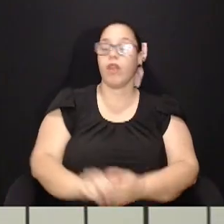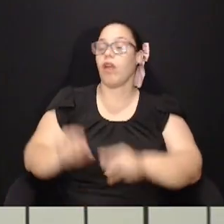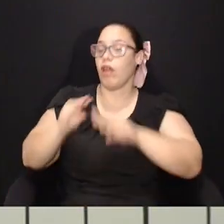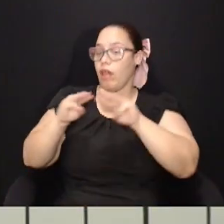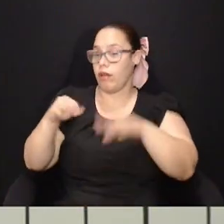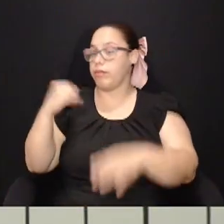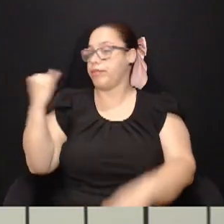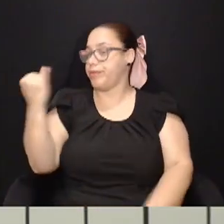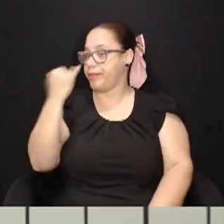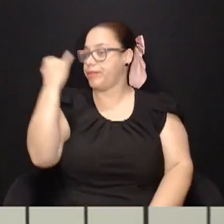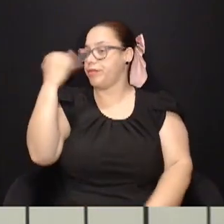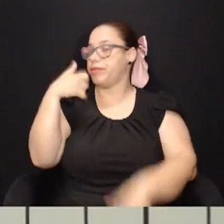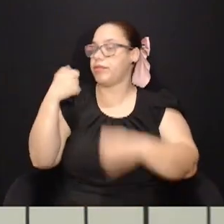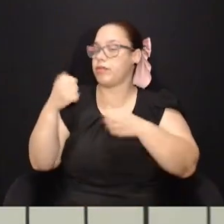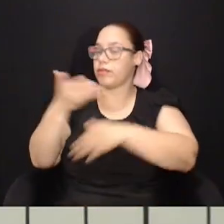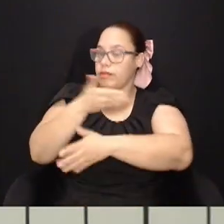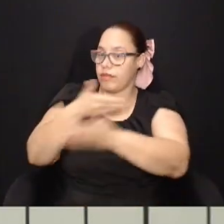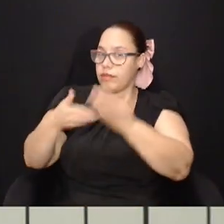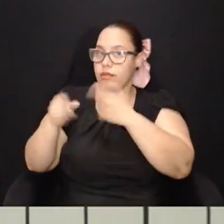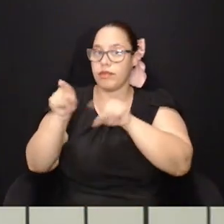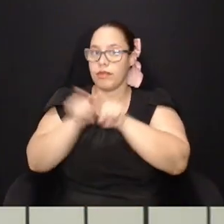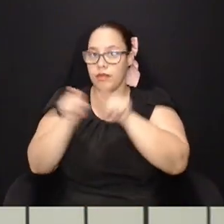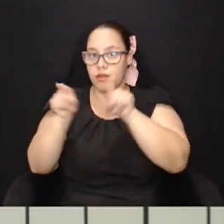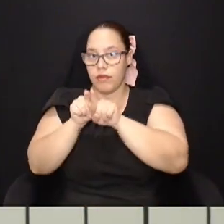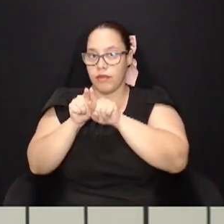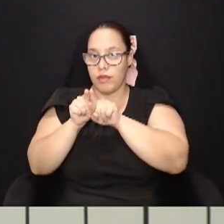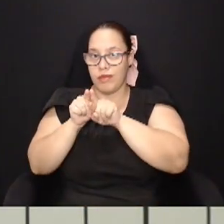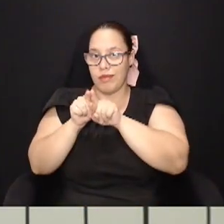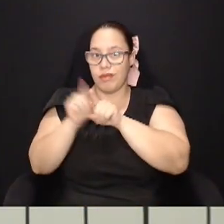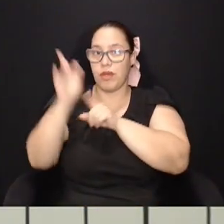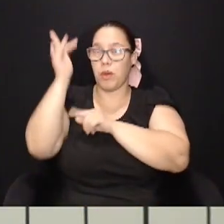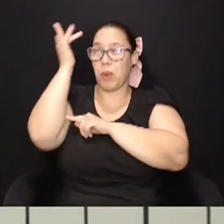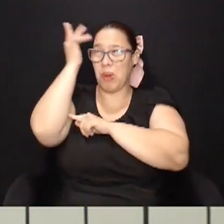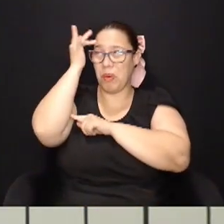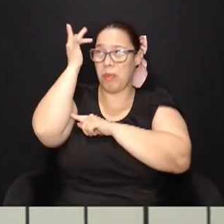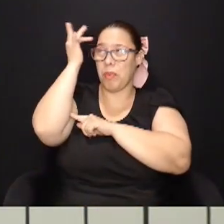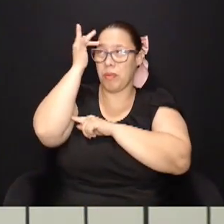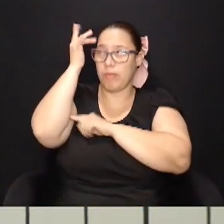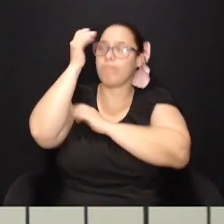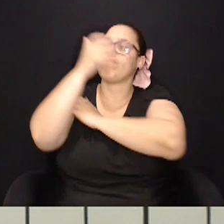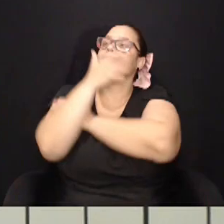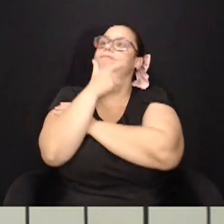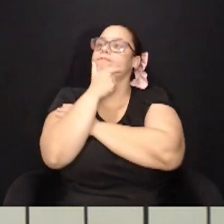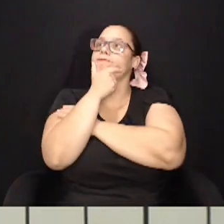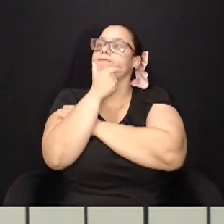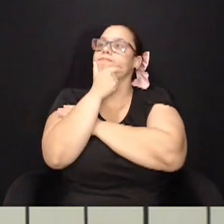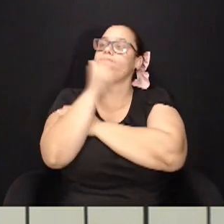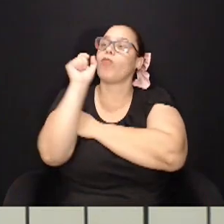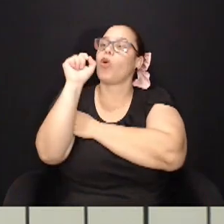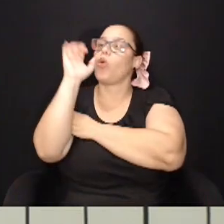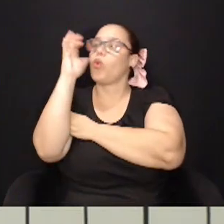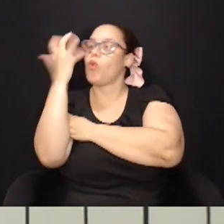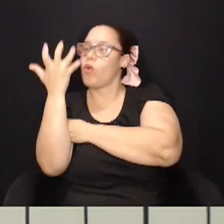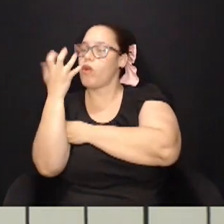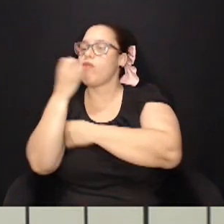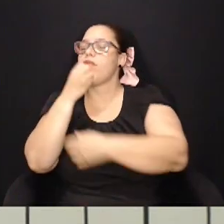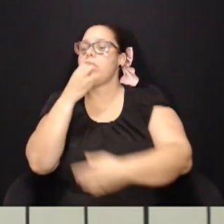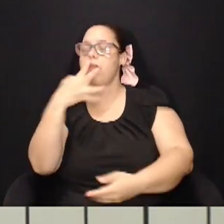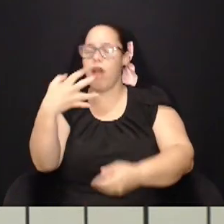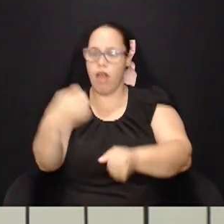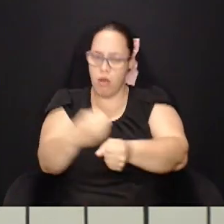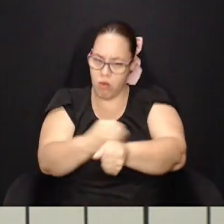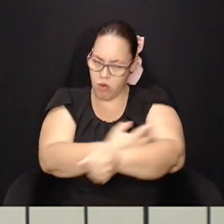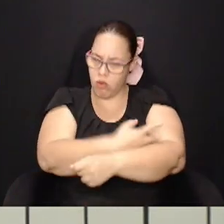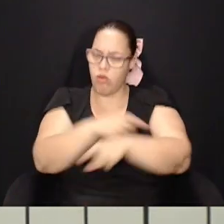Precisa passar também, acho que por essa maturidade, né? Entender o que aconteceu, acho que está bem emocionalmente também, para poder